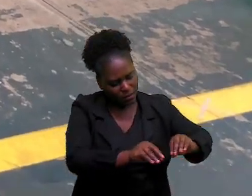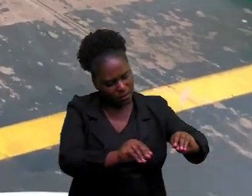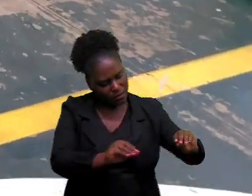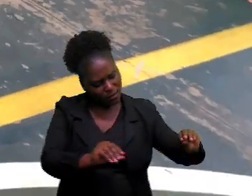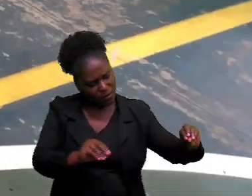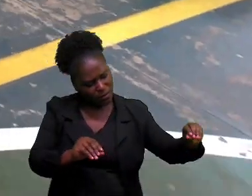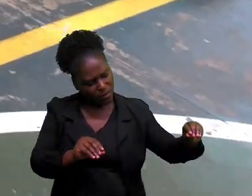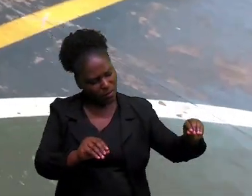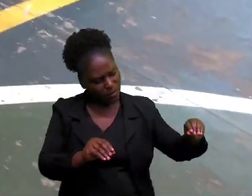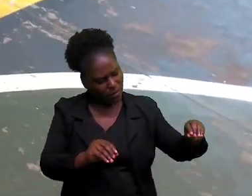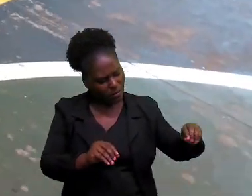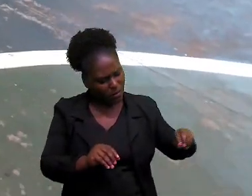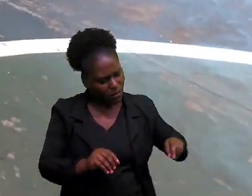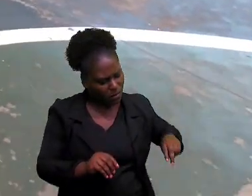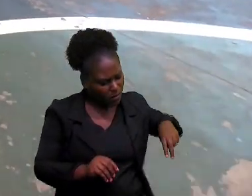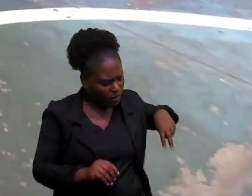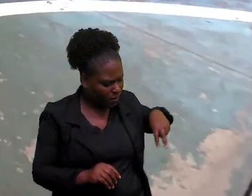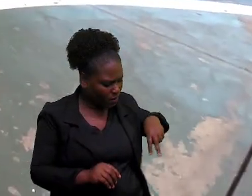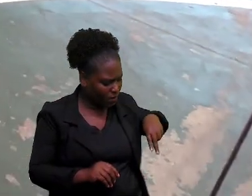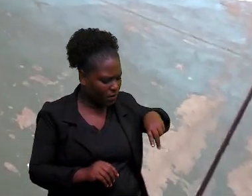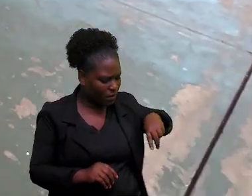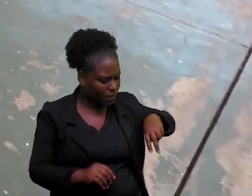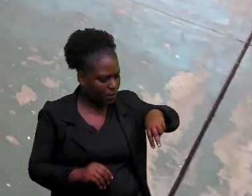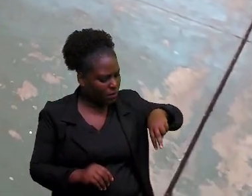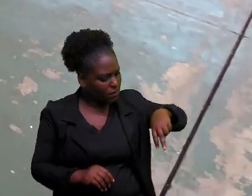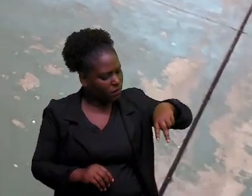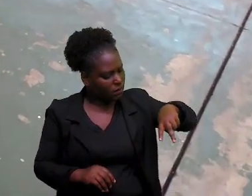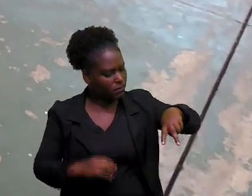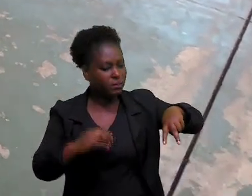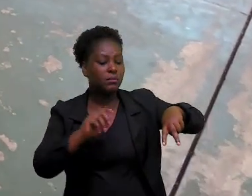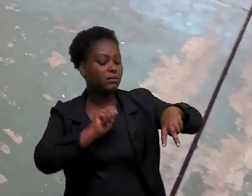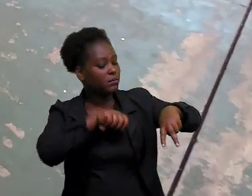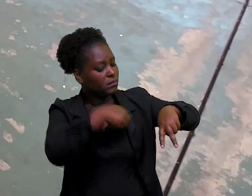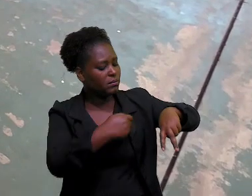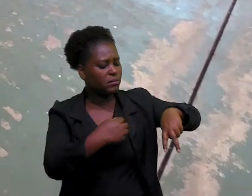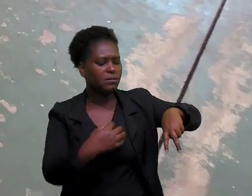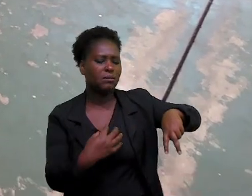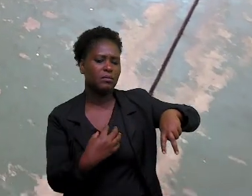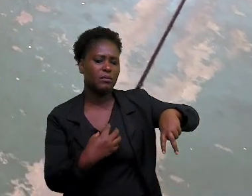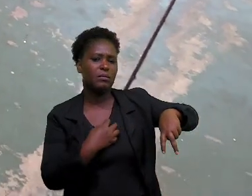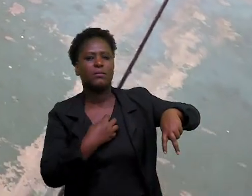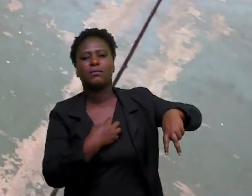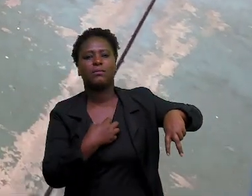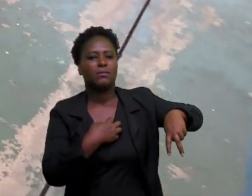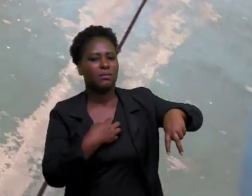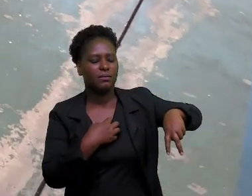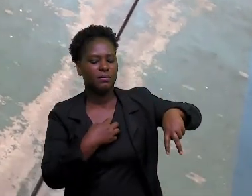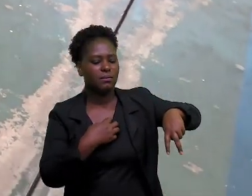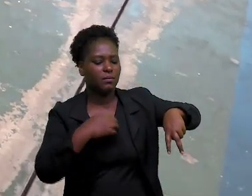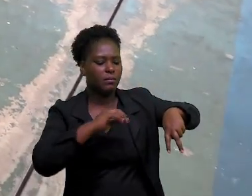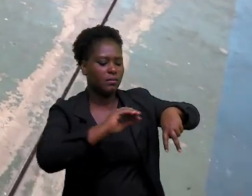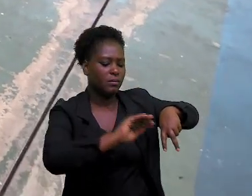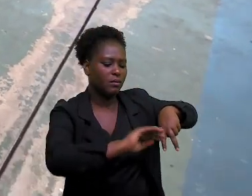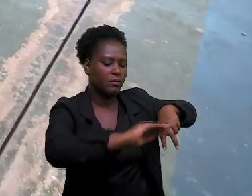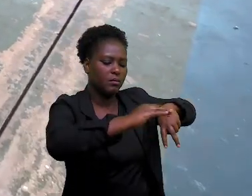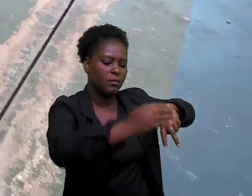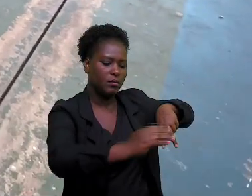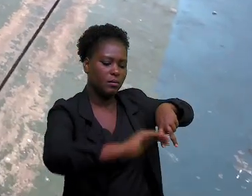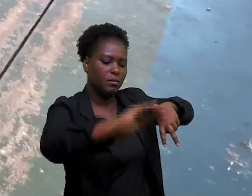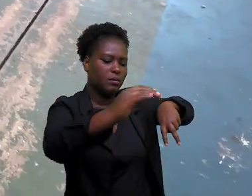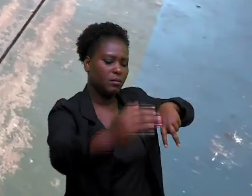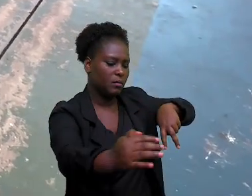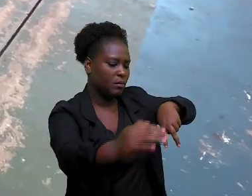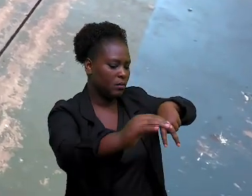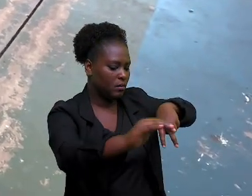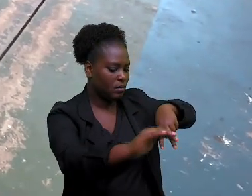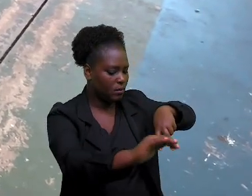Sempre à beira da água, desde quando me lembro, não consigo